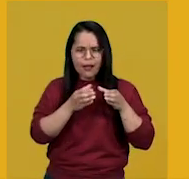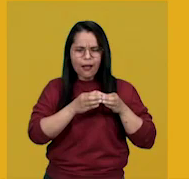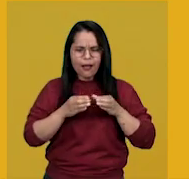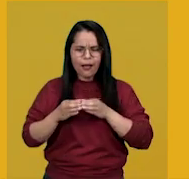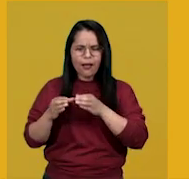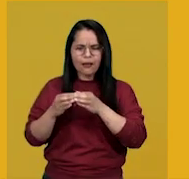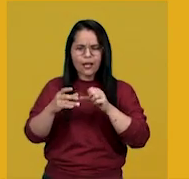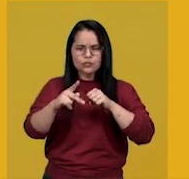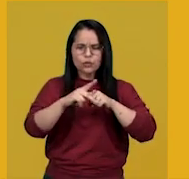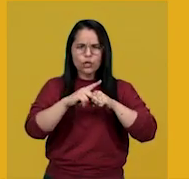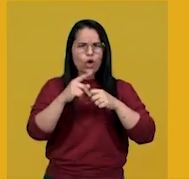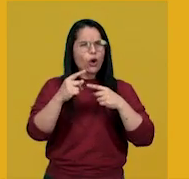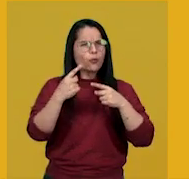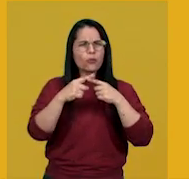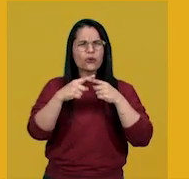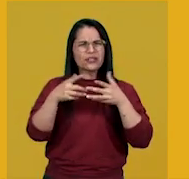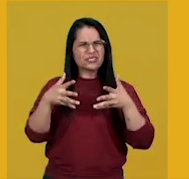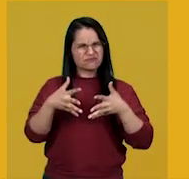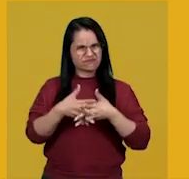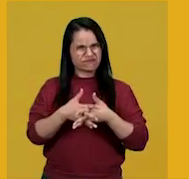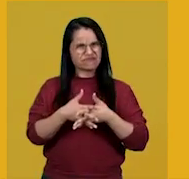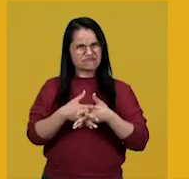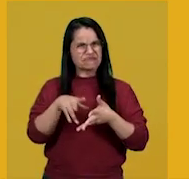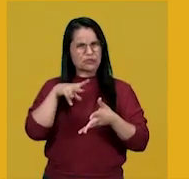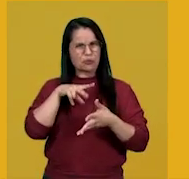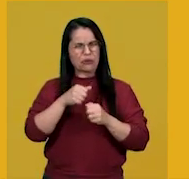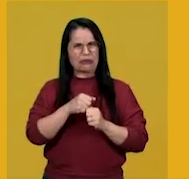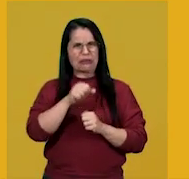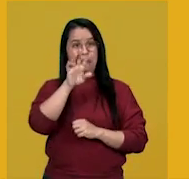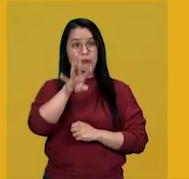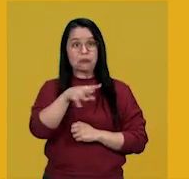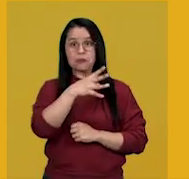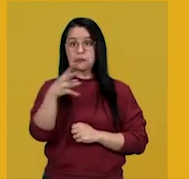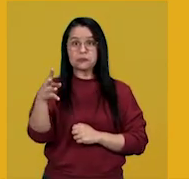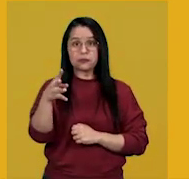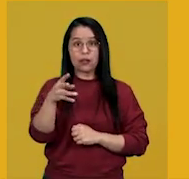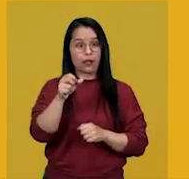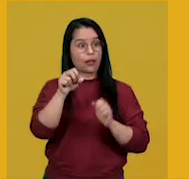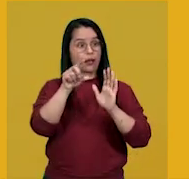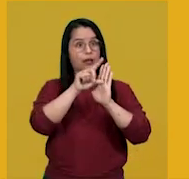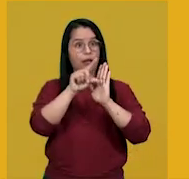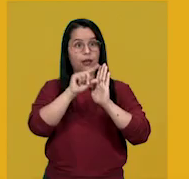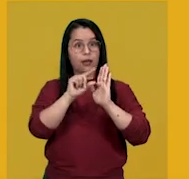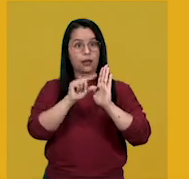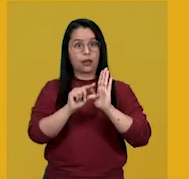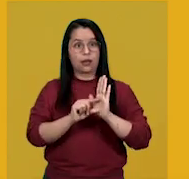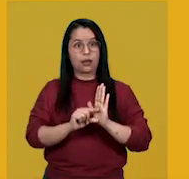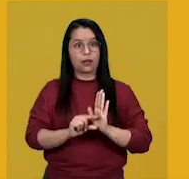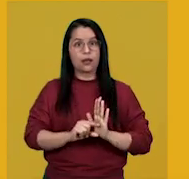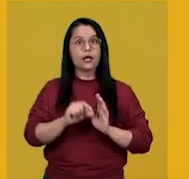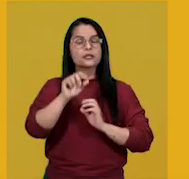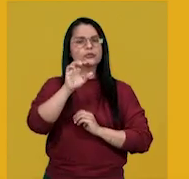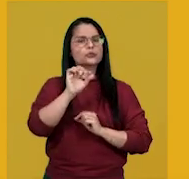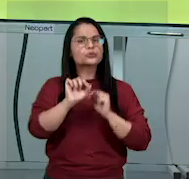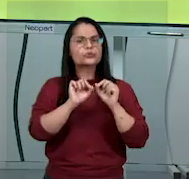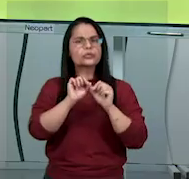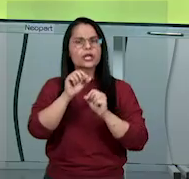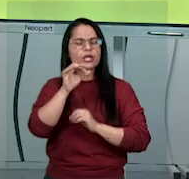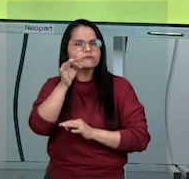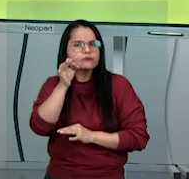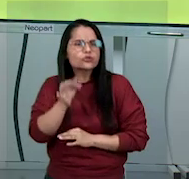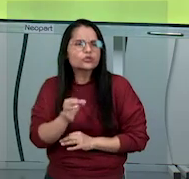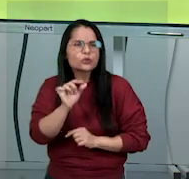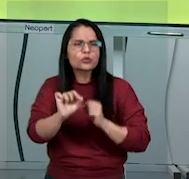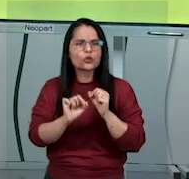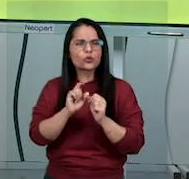que a gente tem tanta complexidade, tanta tabela de pronome, tanta lista de pronome, se é justamente